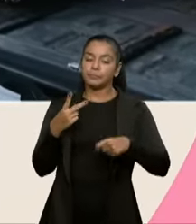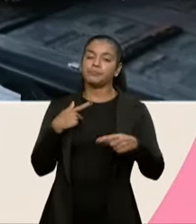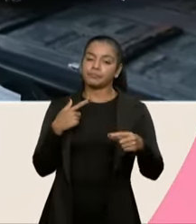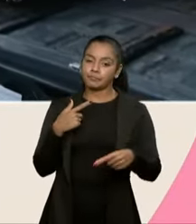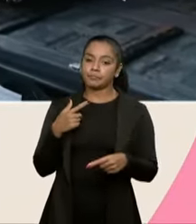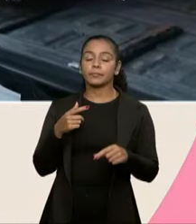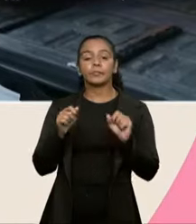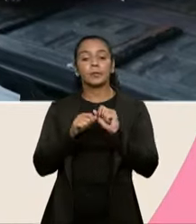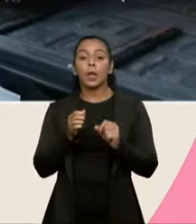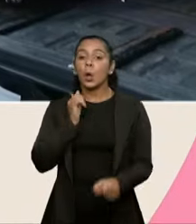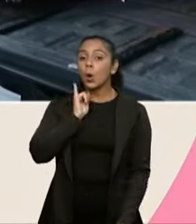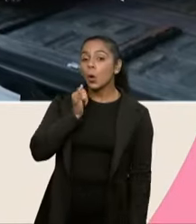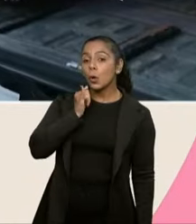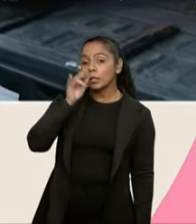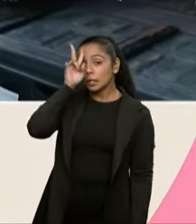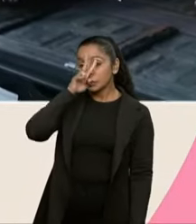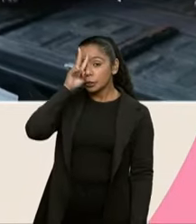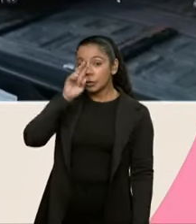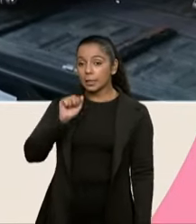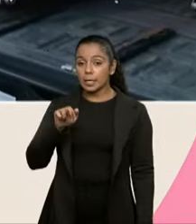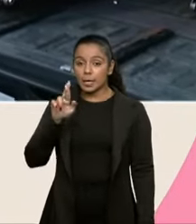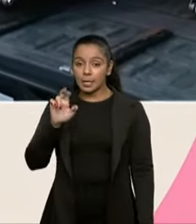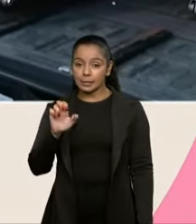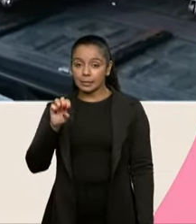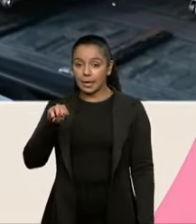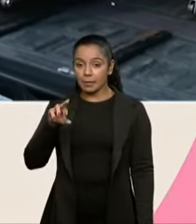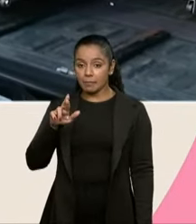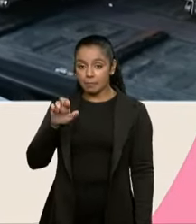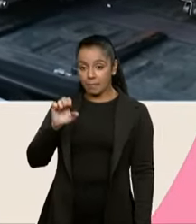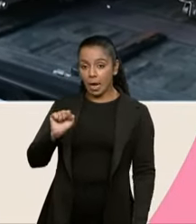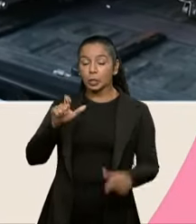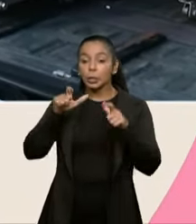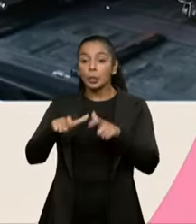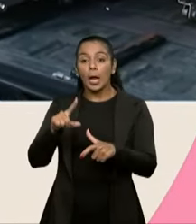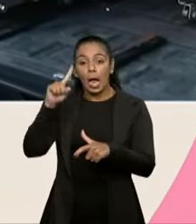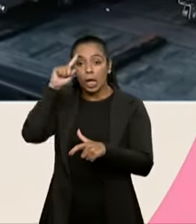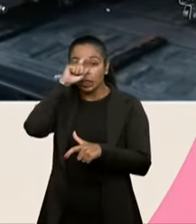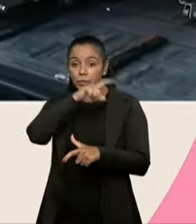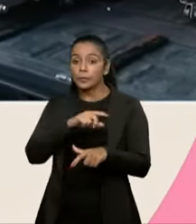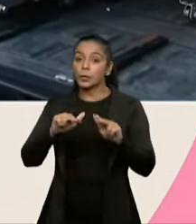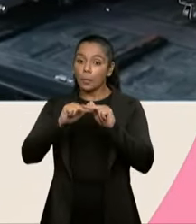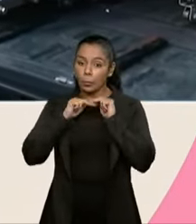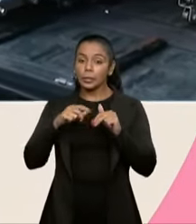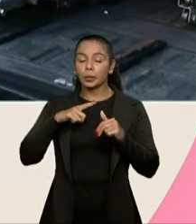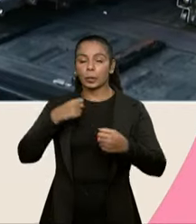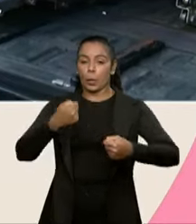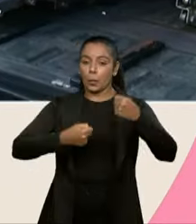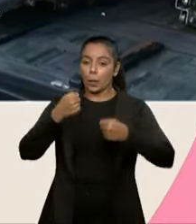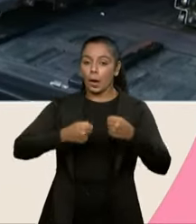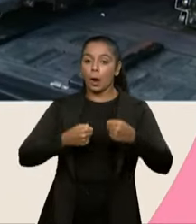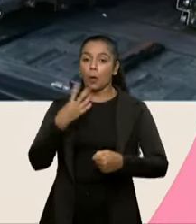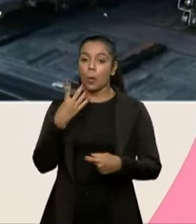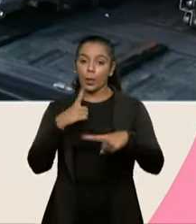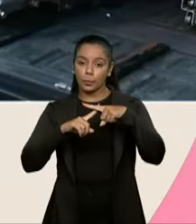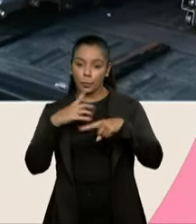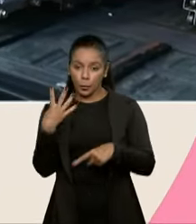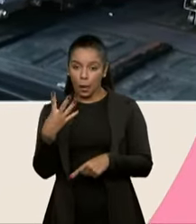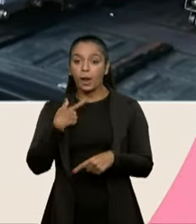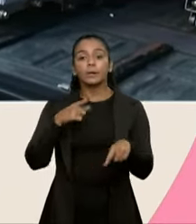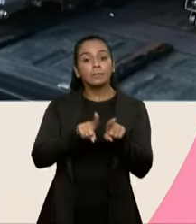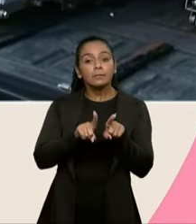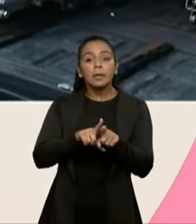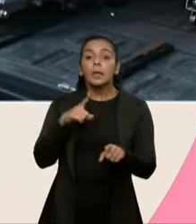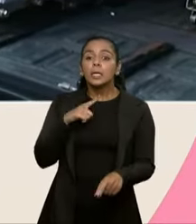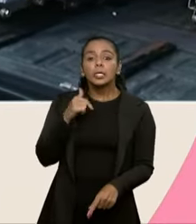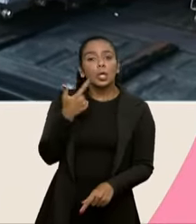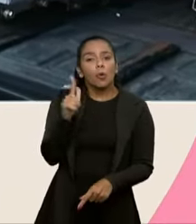Eu faço contando histórias com o André Marques, que é, eu vou nos lugares de difícil acesso, por isso que eu montei uma 4x4, né? E tem também uns que eu faço mais